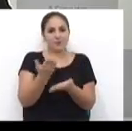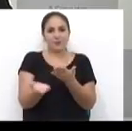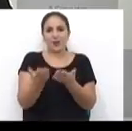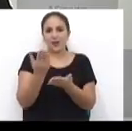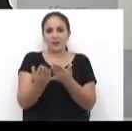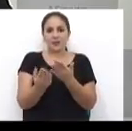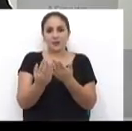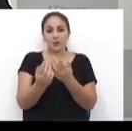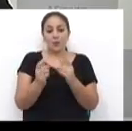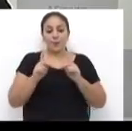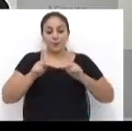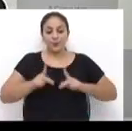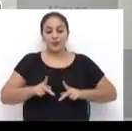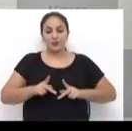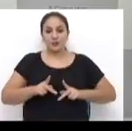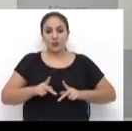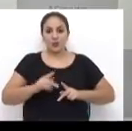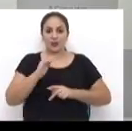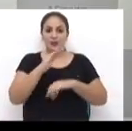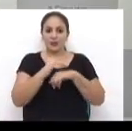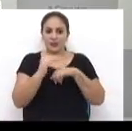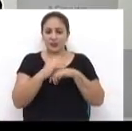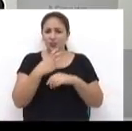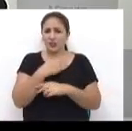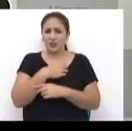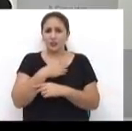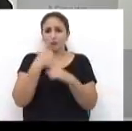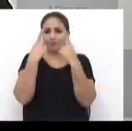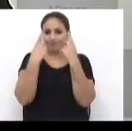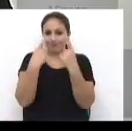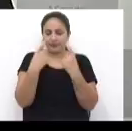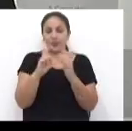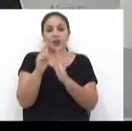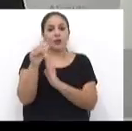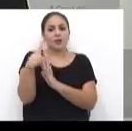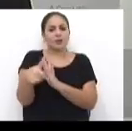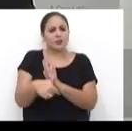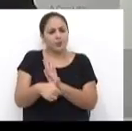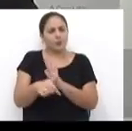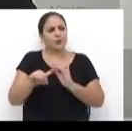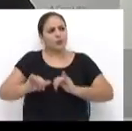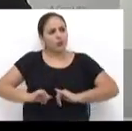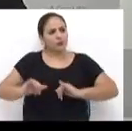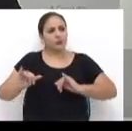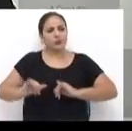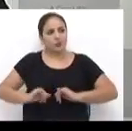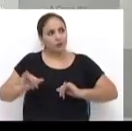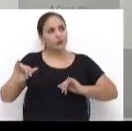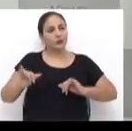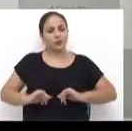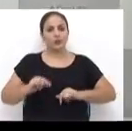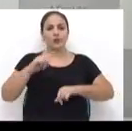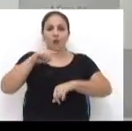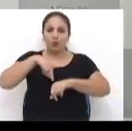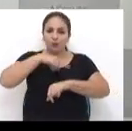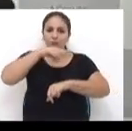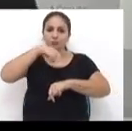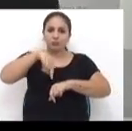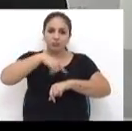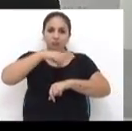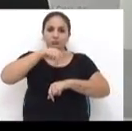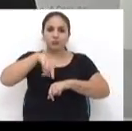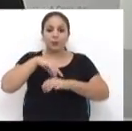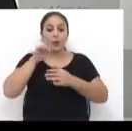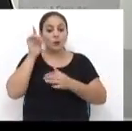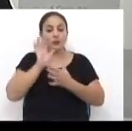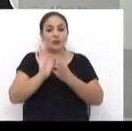perde um dos seus familiares de morte violenta e depois ela fica sofrendo